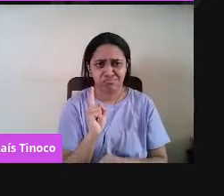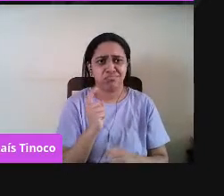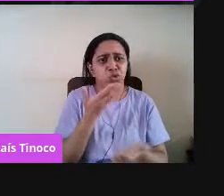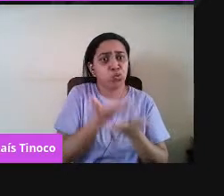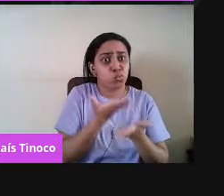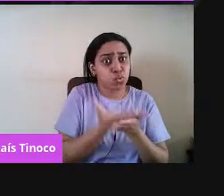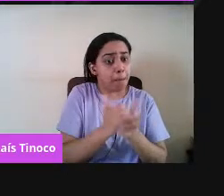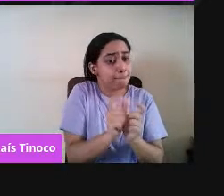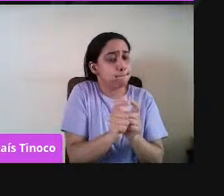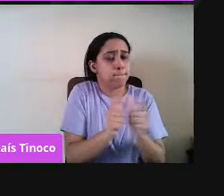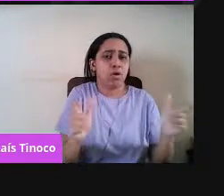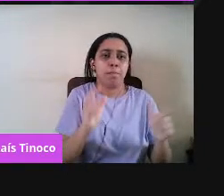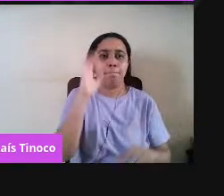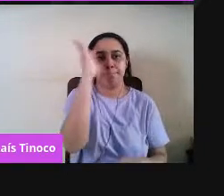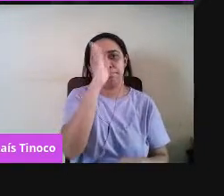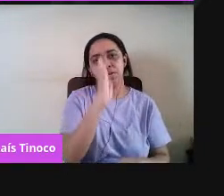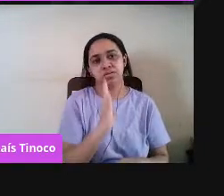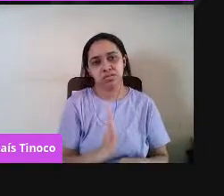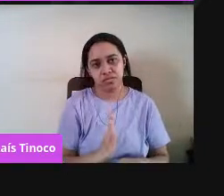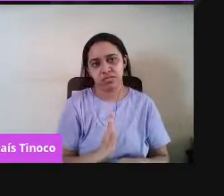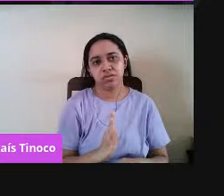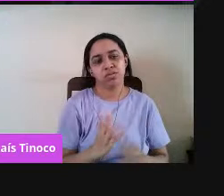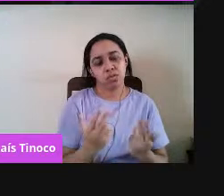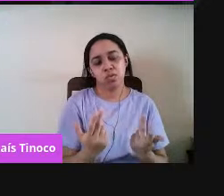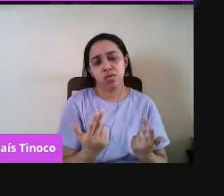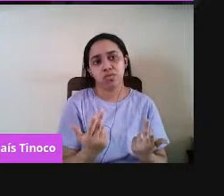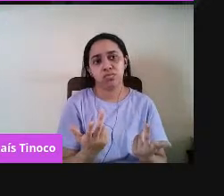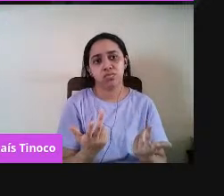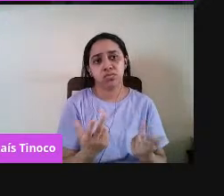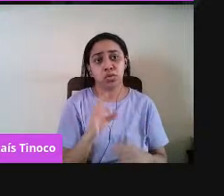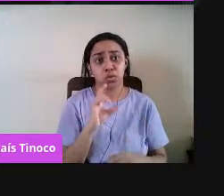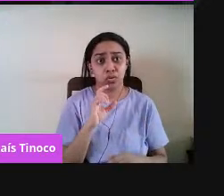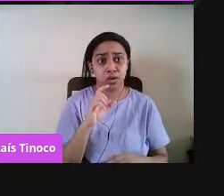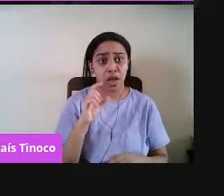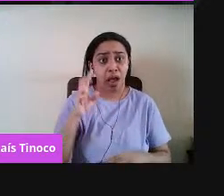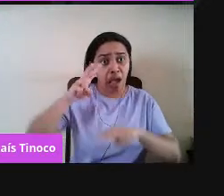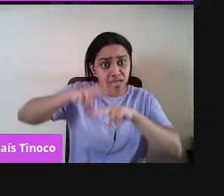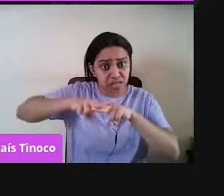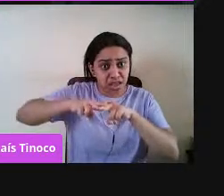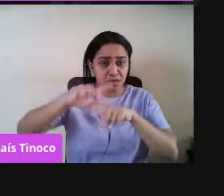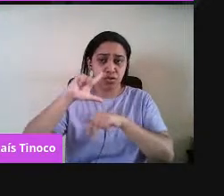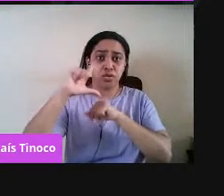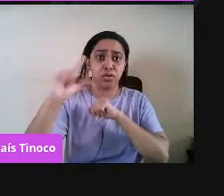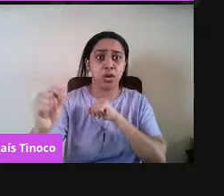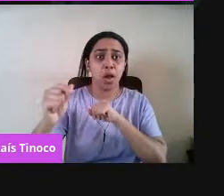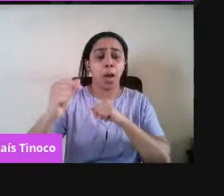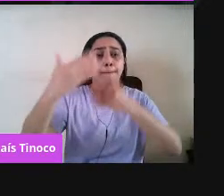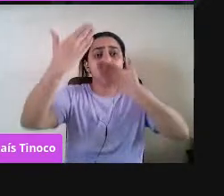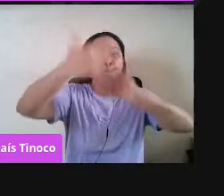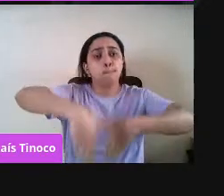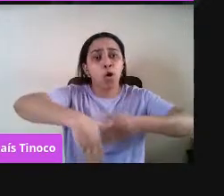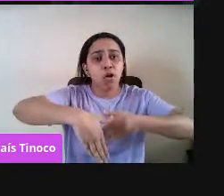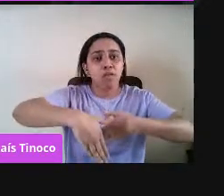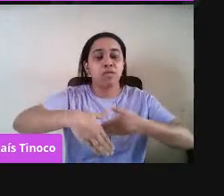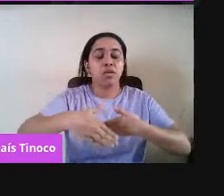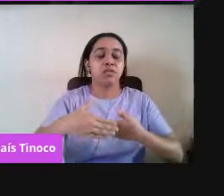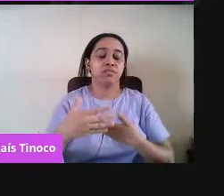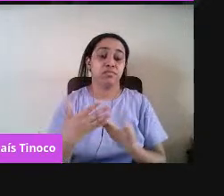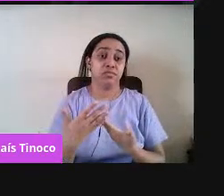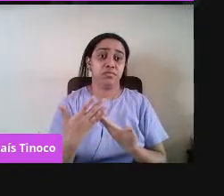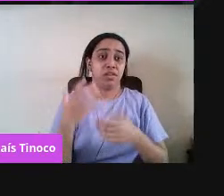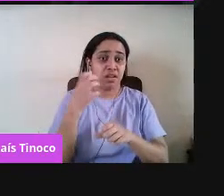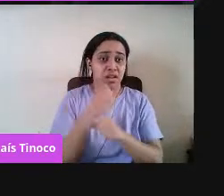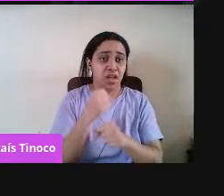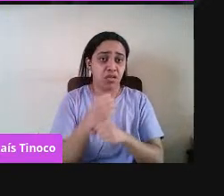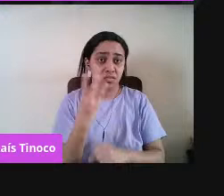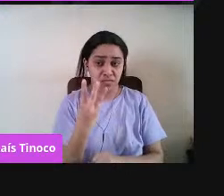É estudo como grande parte dos brasileiros fazem. Só sai da cadeia depois de passar numa prova de cálculo 3. Aí sim,